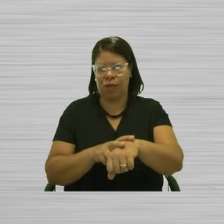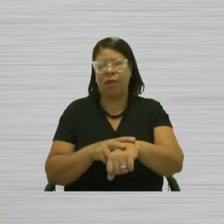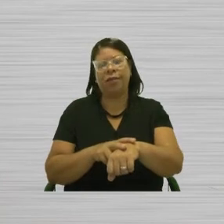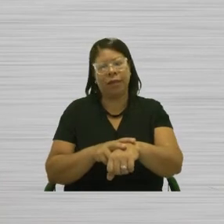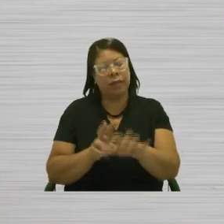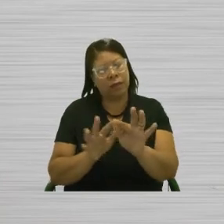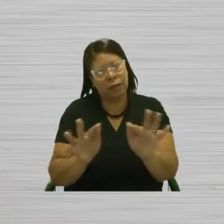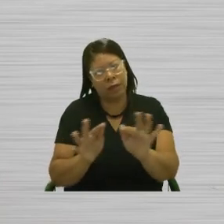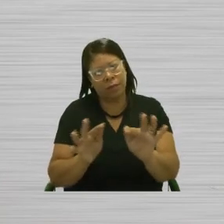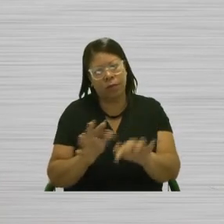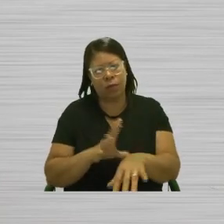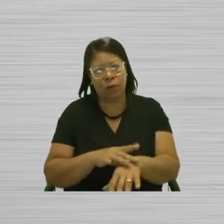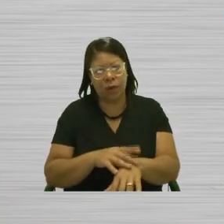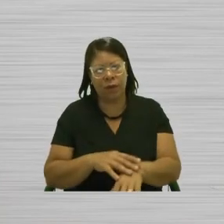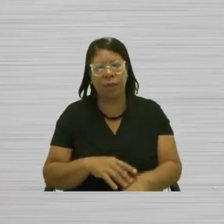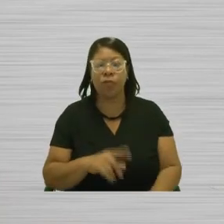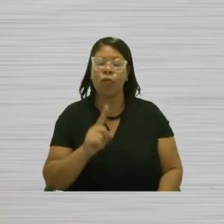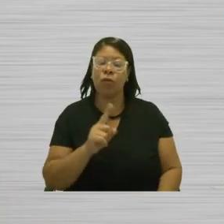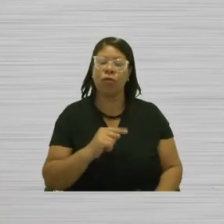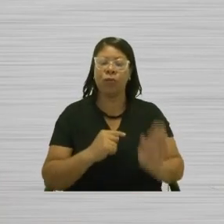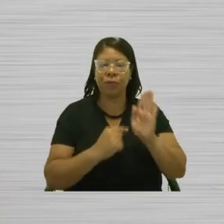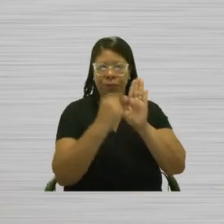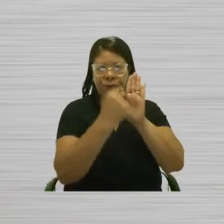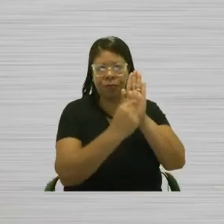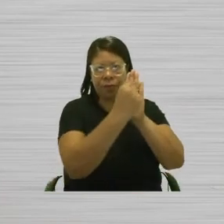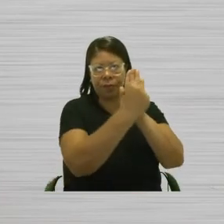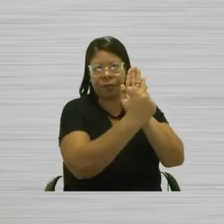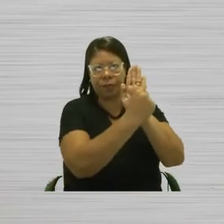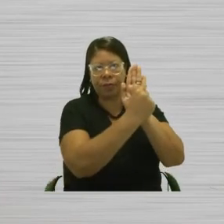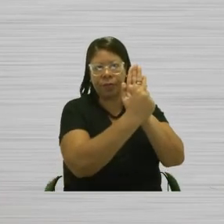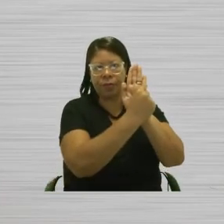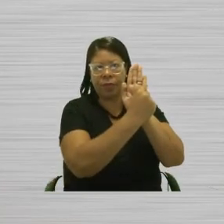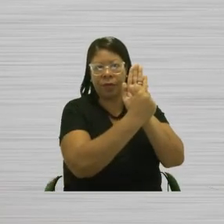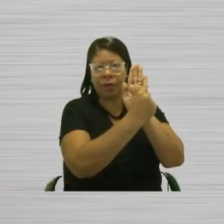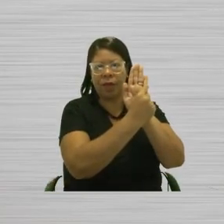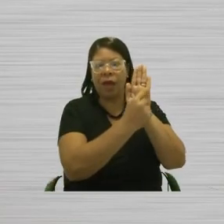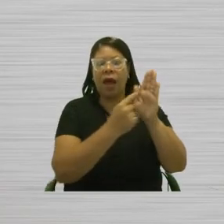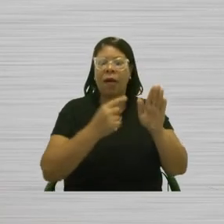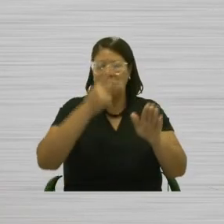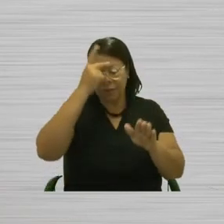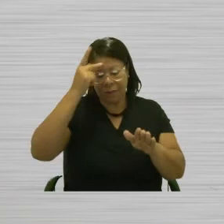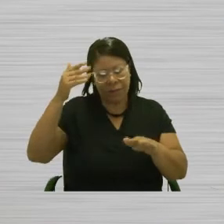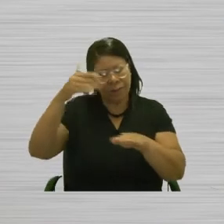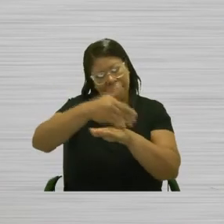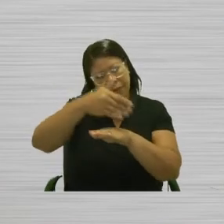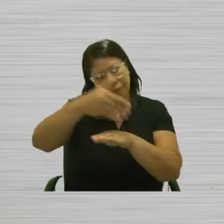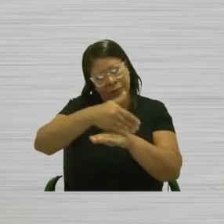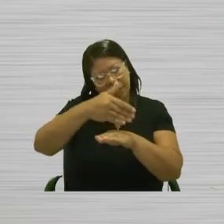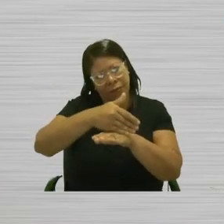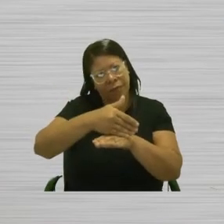que a gente até deu um destaque é que passou no serviço de urgência